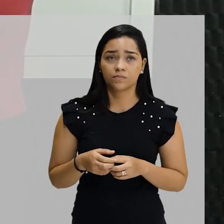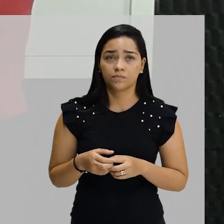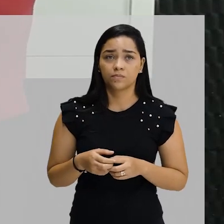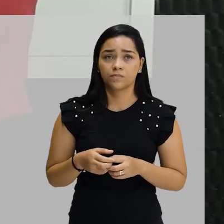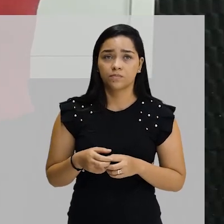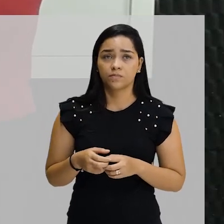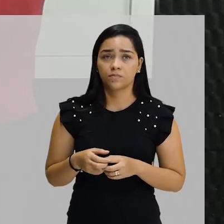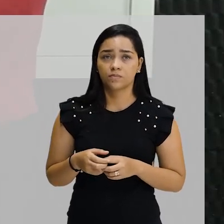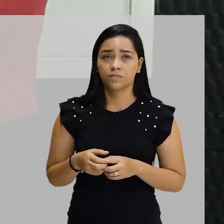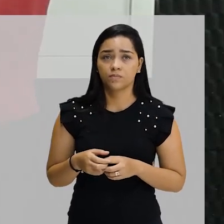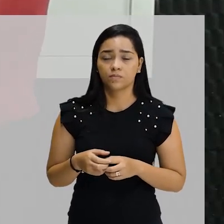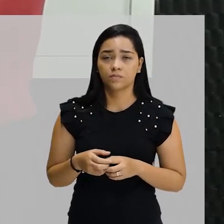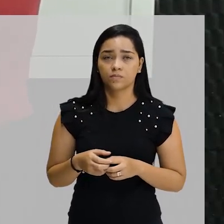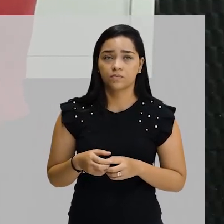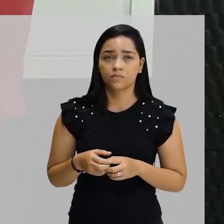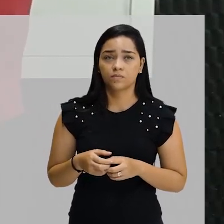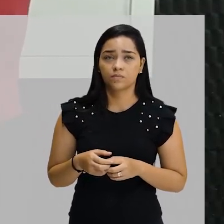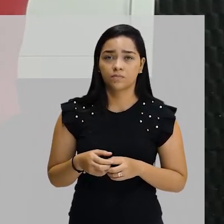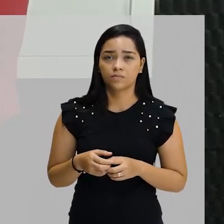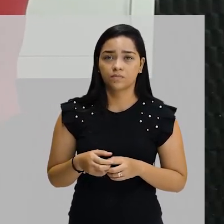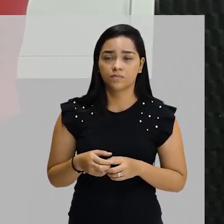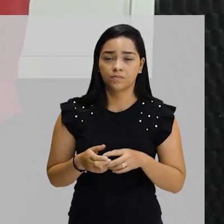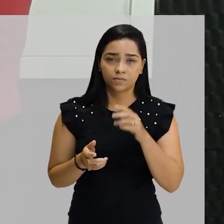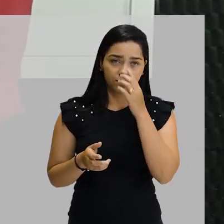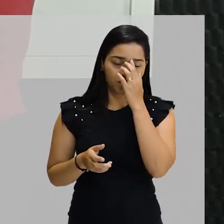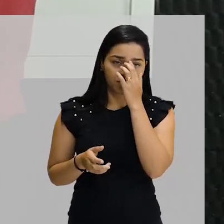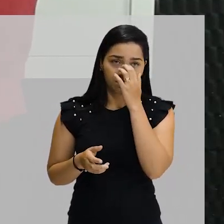certo? O Discurso do Método,